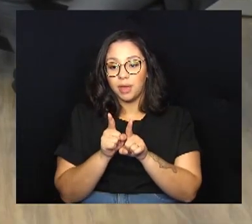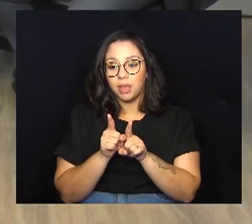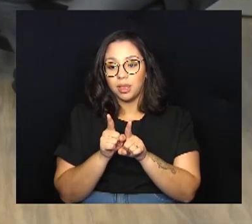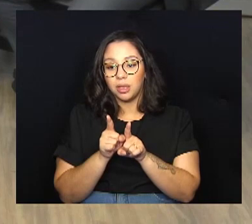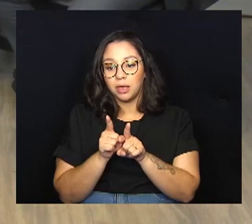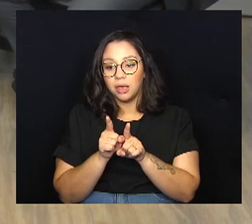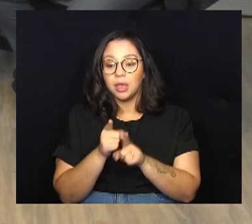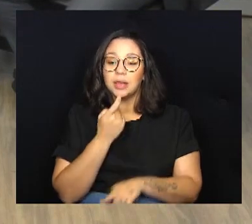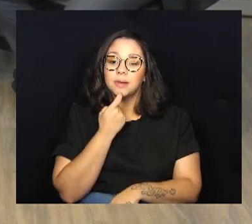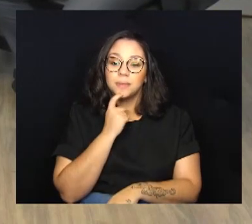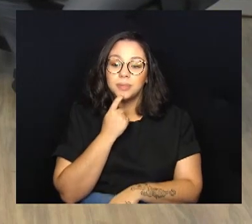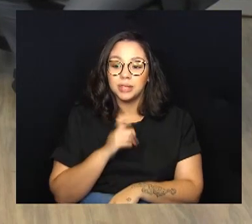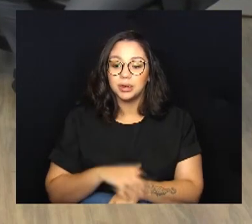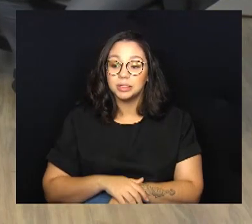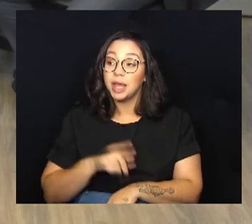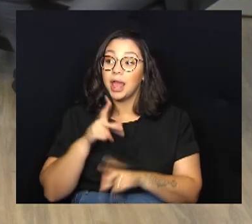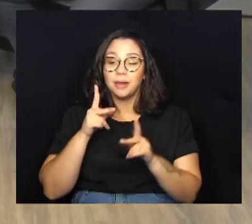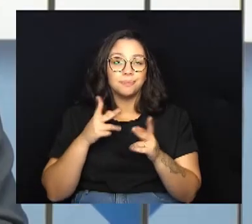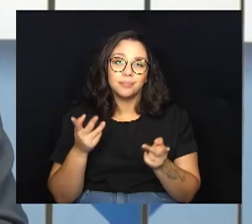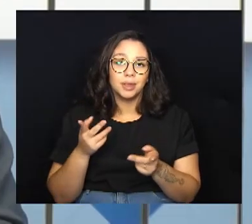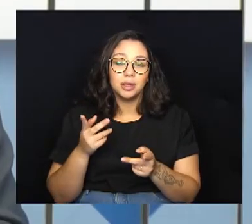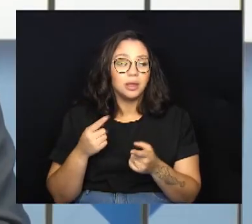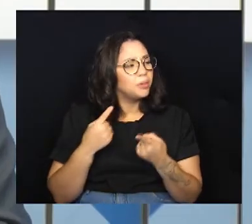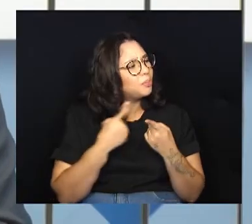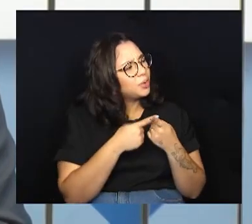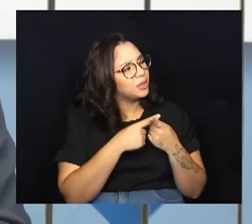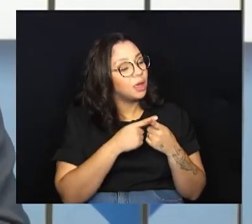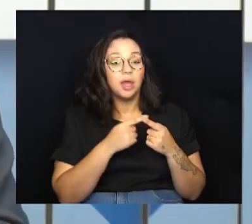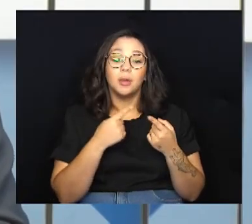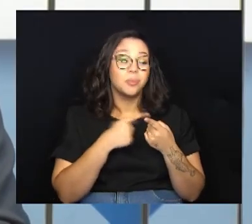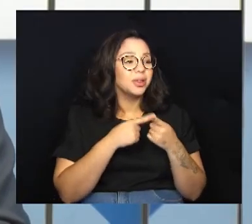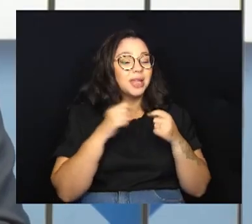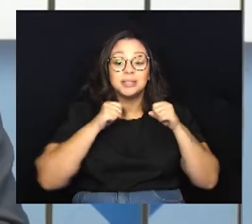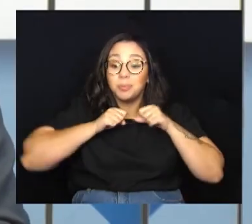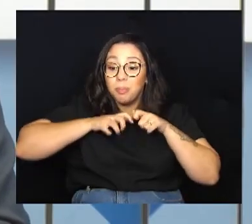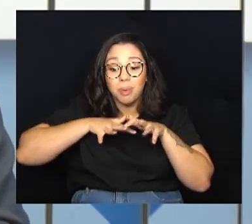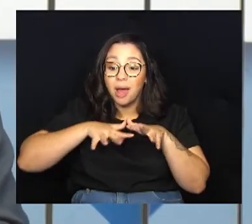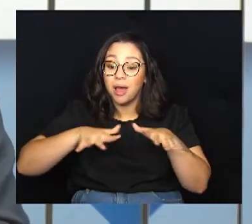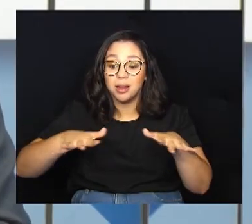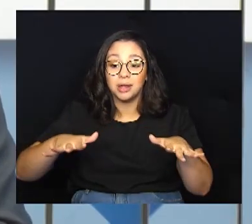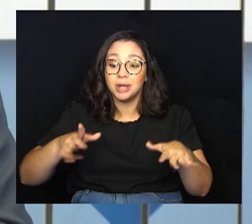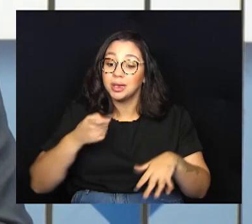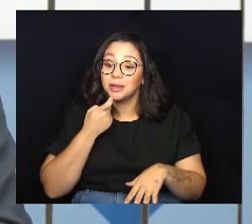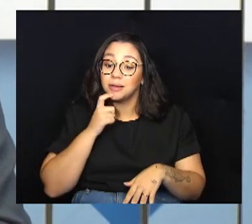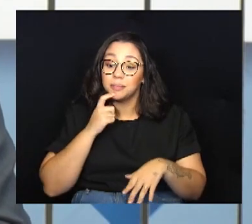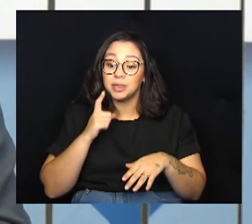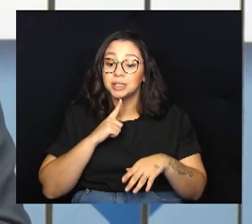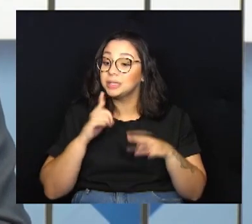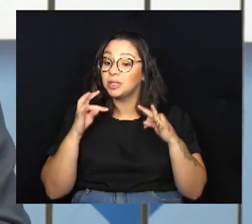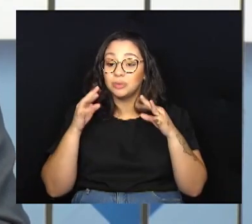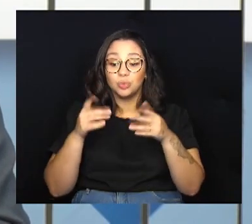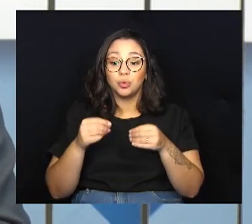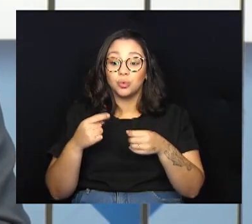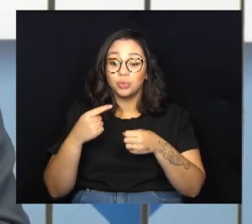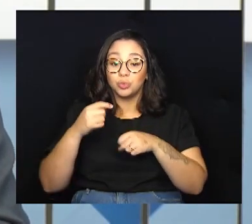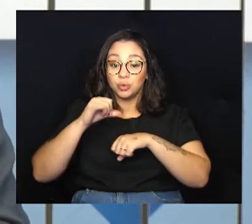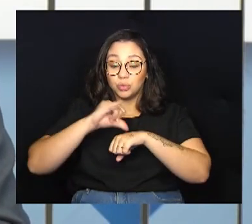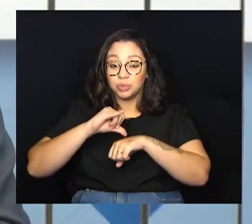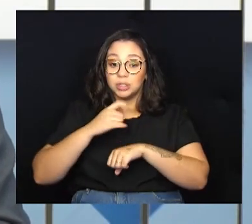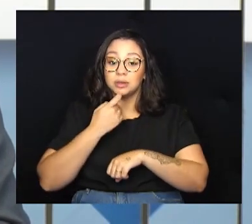dentro da sua composição, né, porque até matava rápido, isso não interessa para o tráfico. Eles faziam a droga crack em pacotinhos